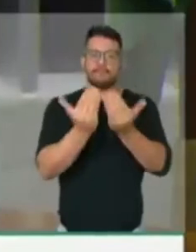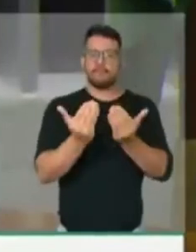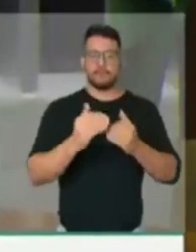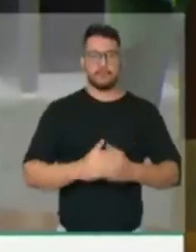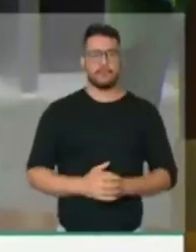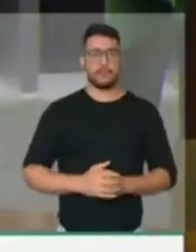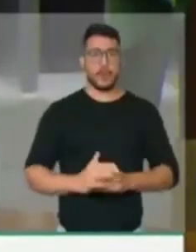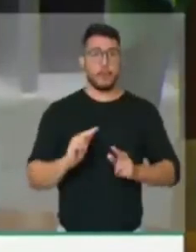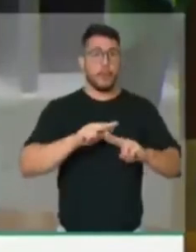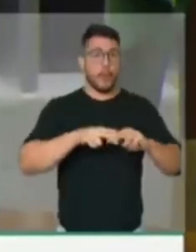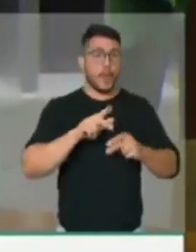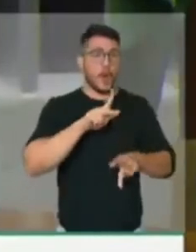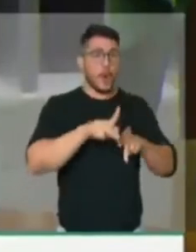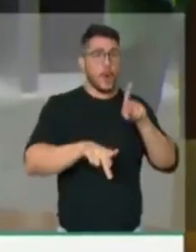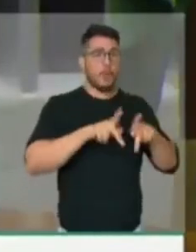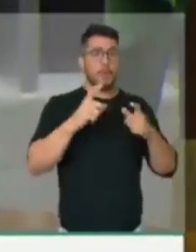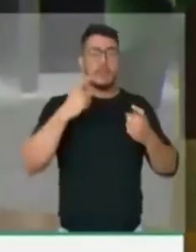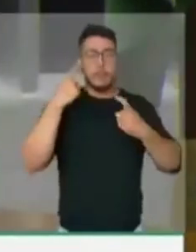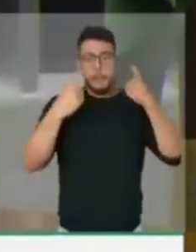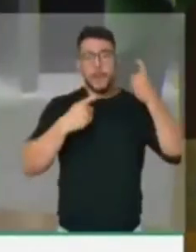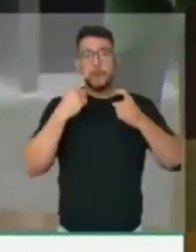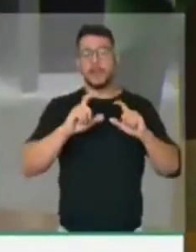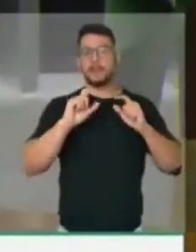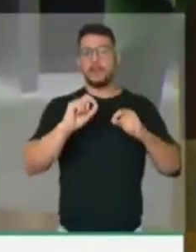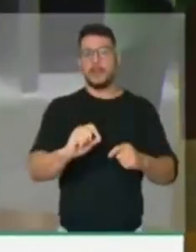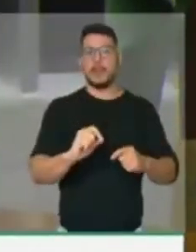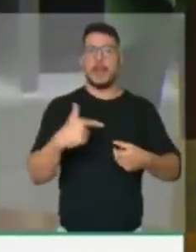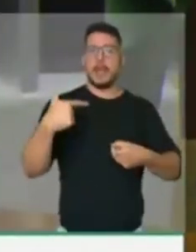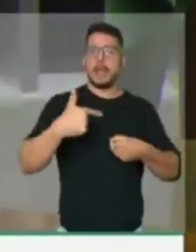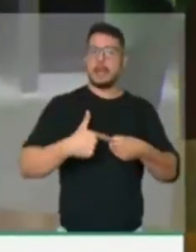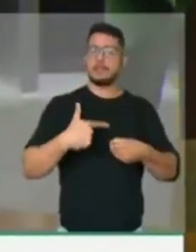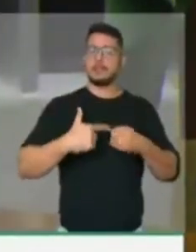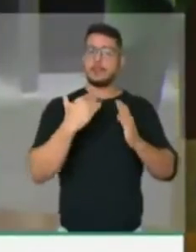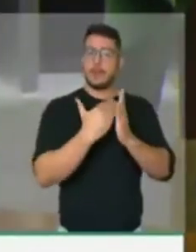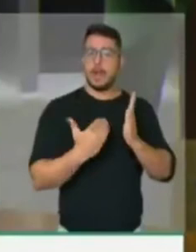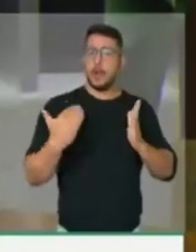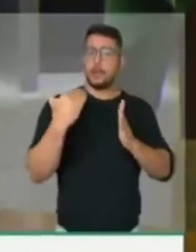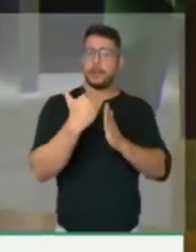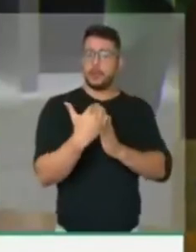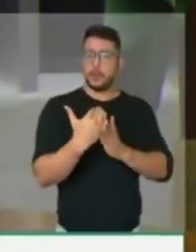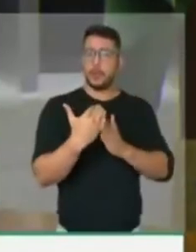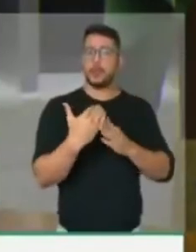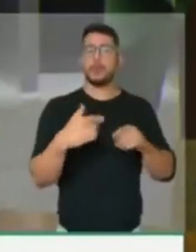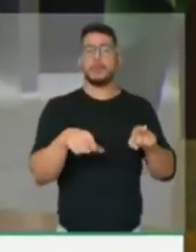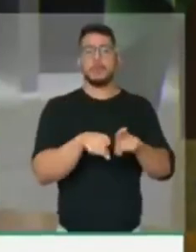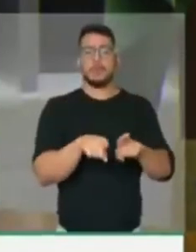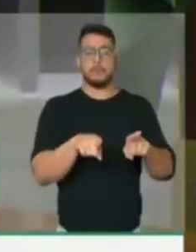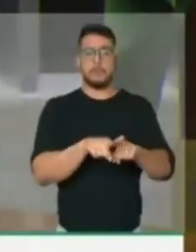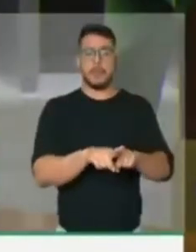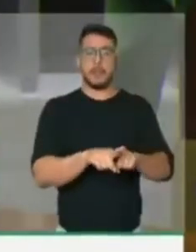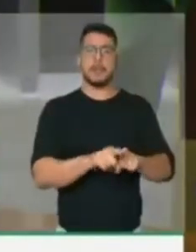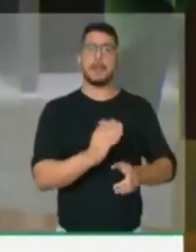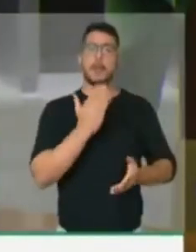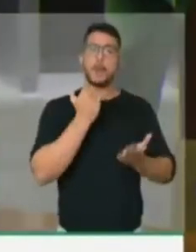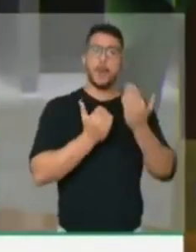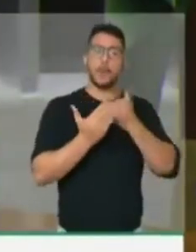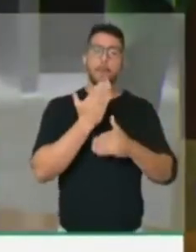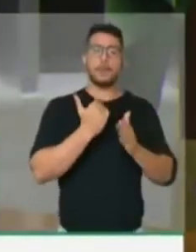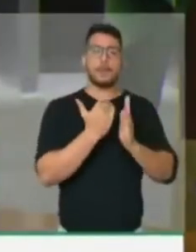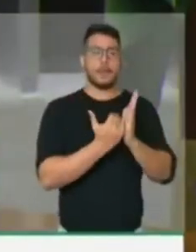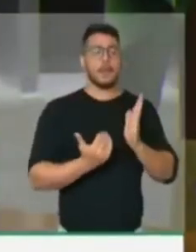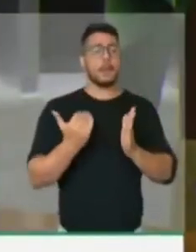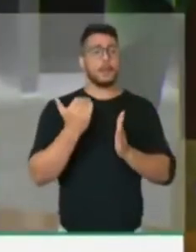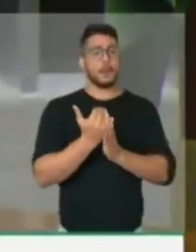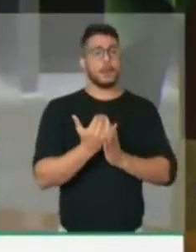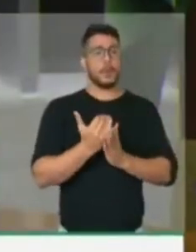gasolina, com a alta dos alimentos, tudo fruto da política desastrosa do ministro Paulo Guedes. Agora, o povo